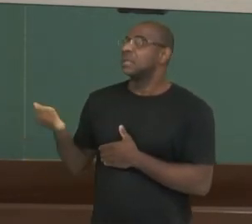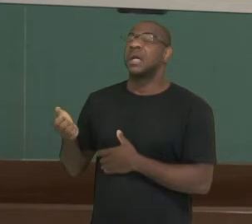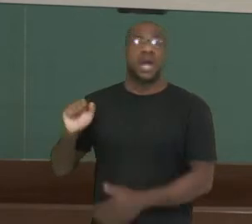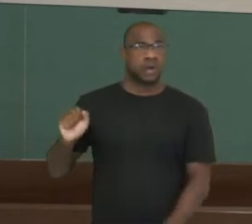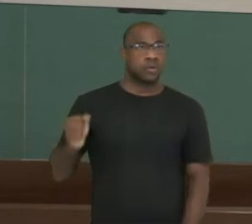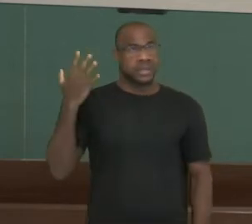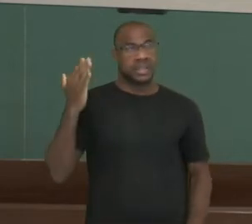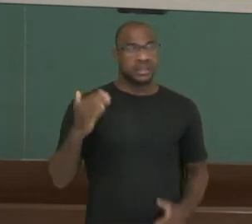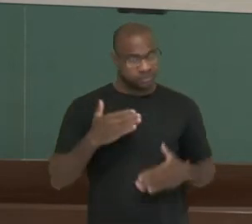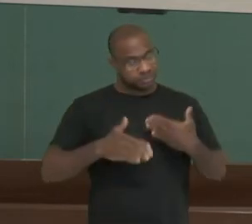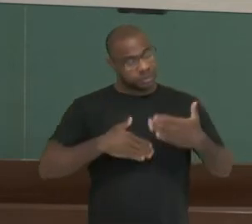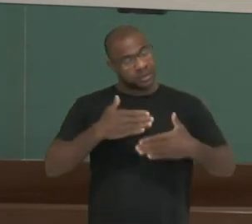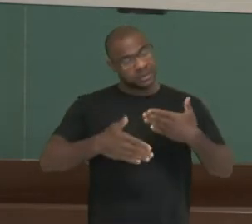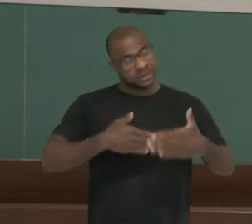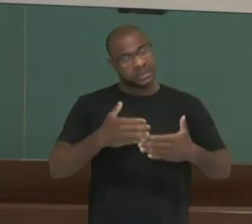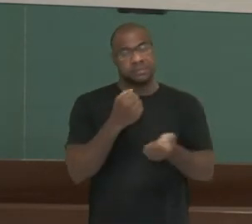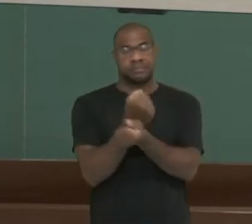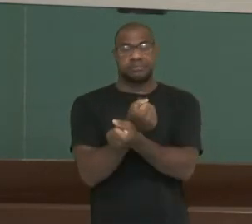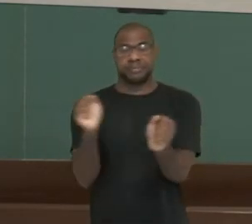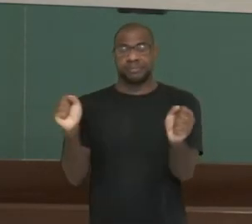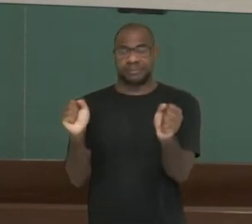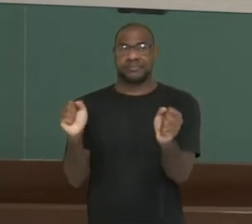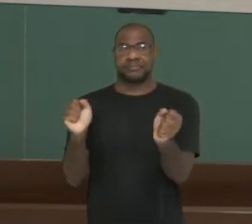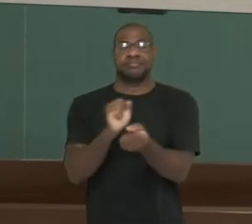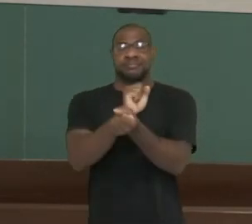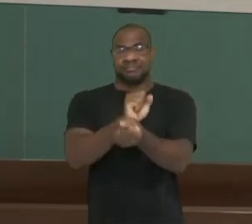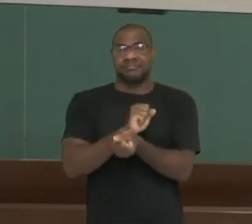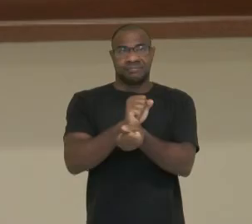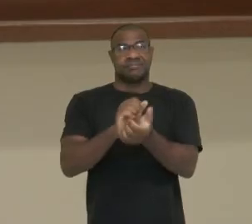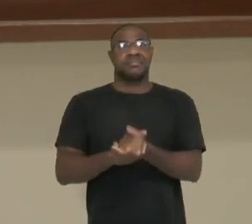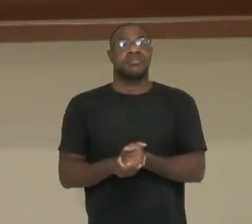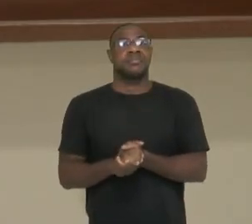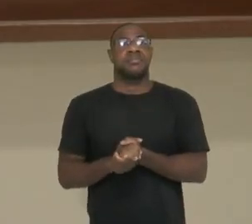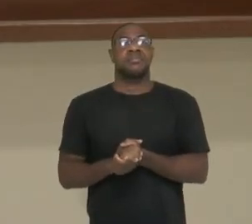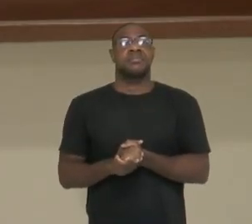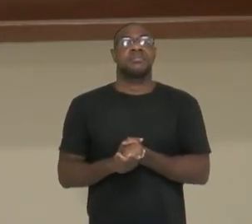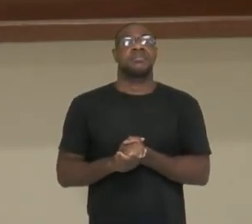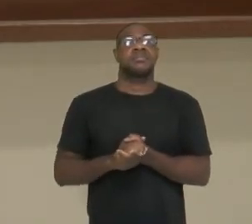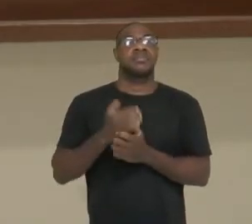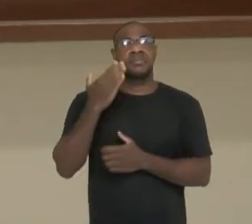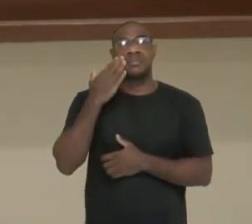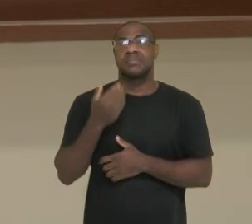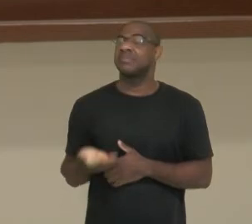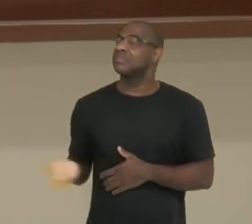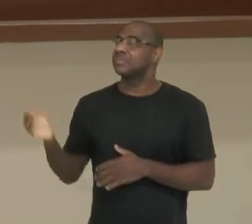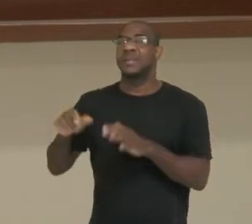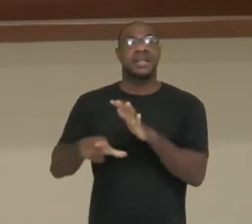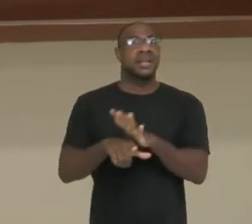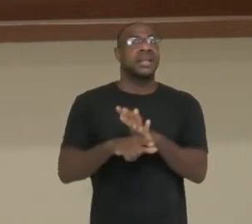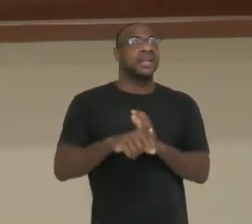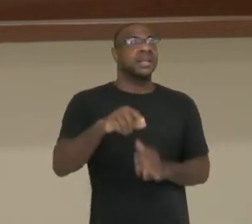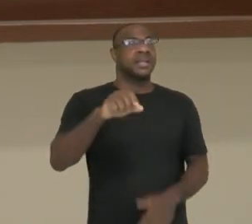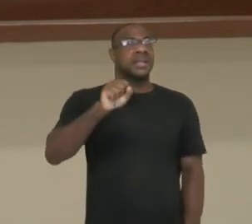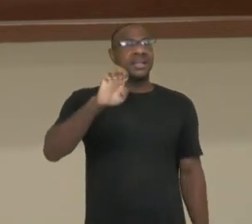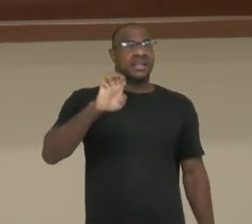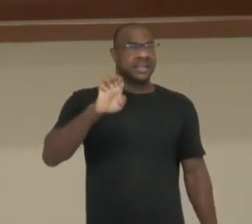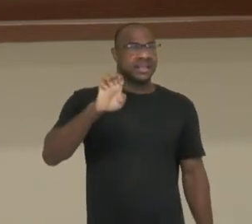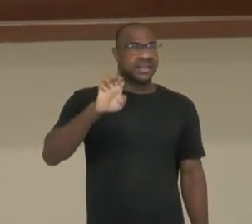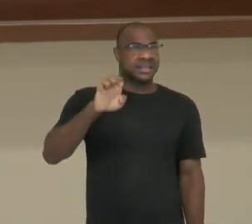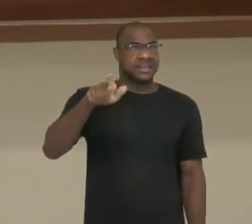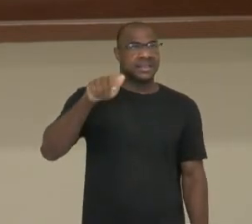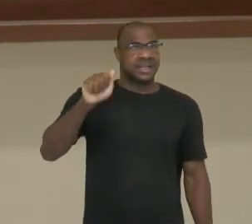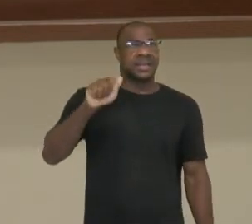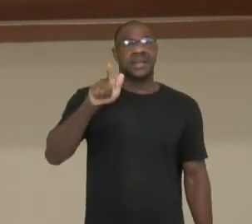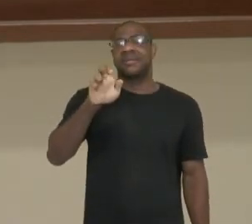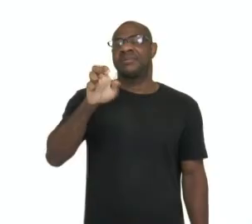nesse processo da abolição da escravidão aqui no Brasil. É a chamada Lei dos Sexagenários. O que essa lei